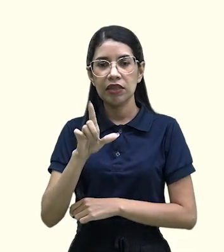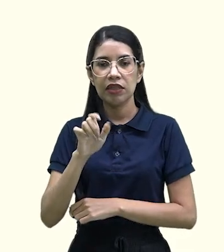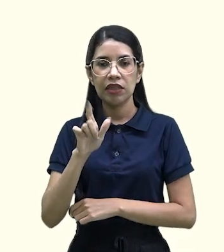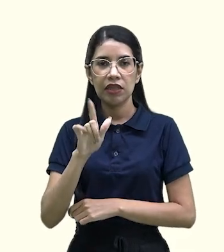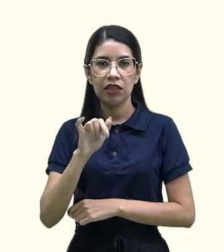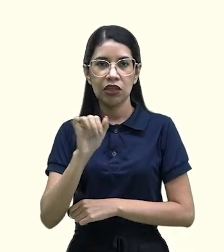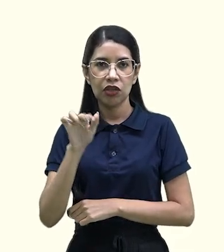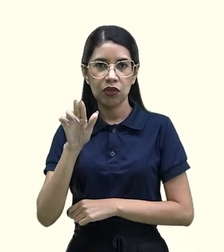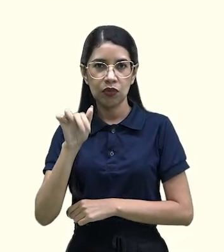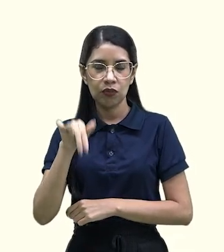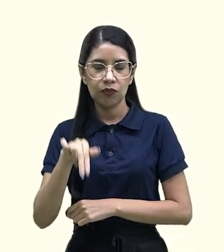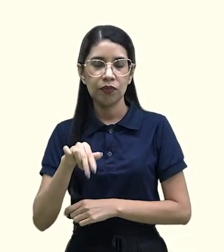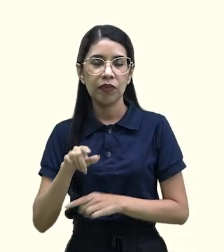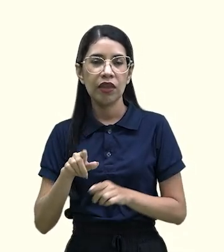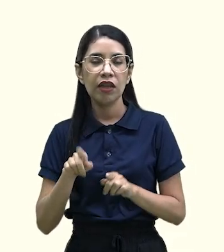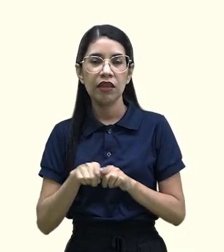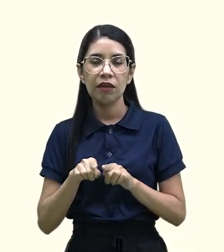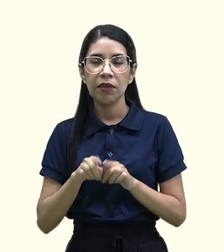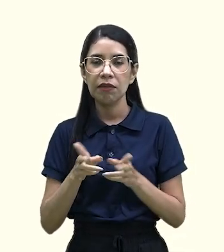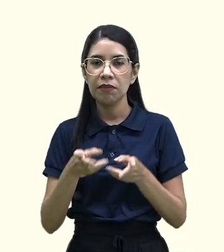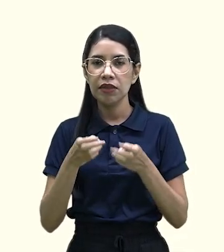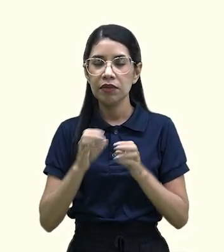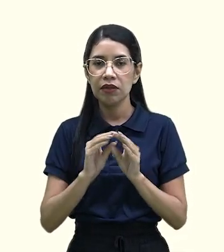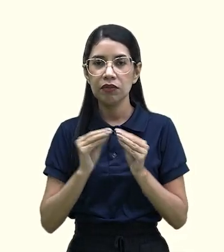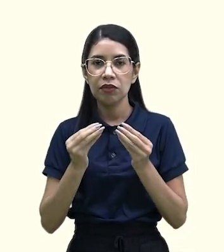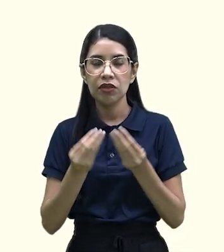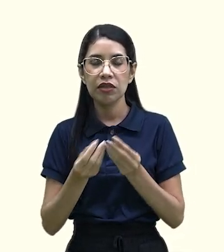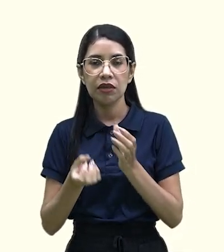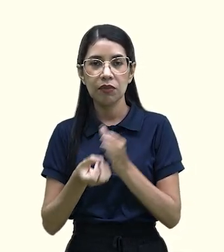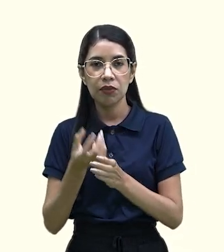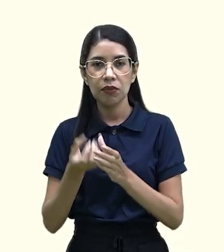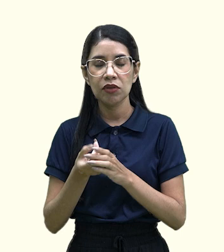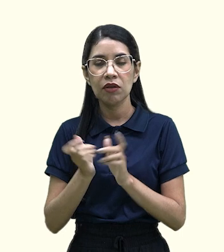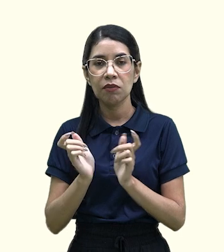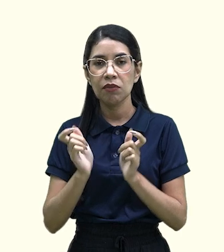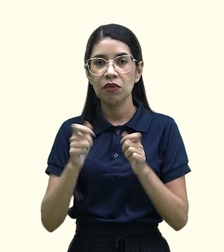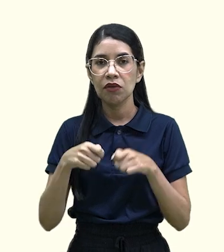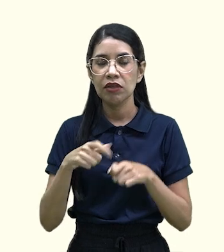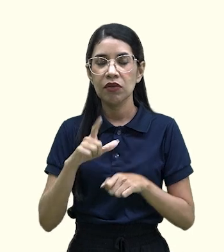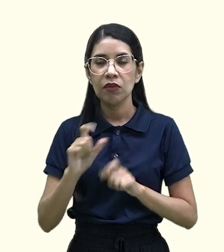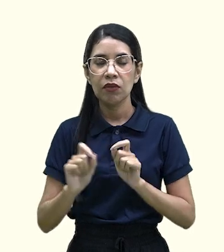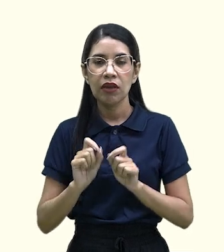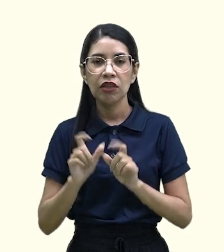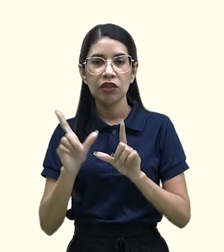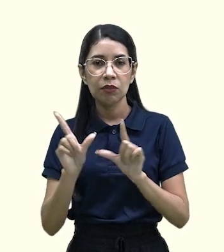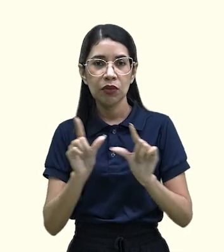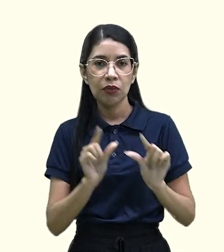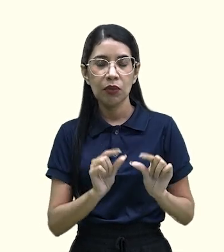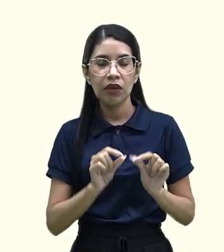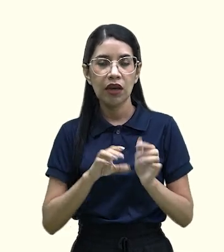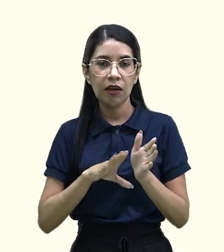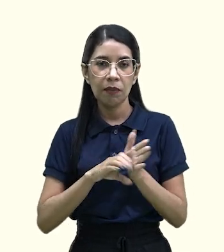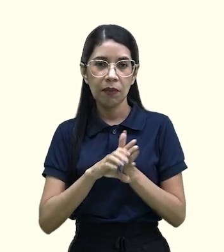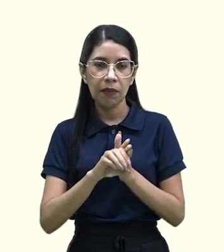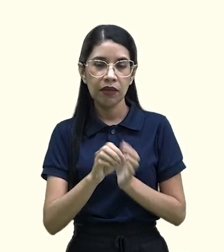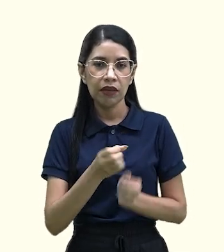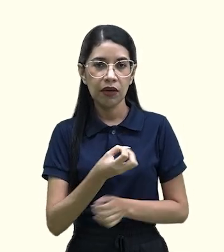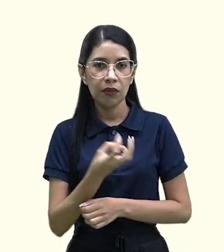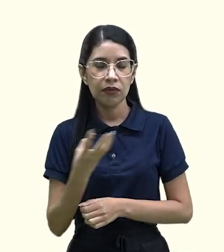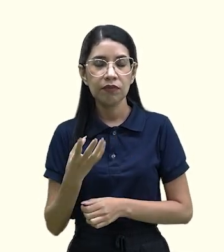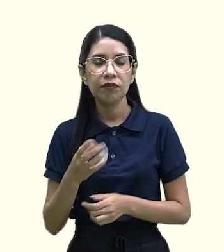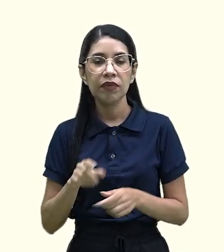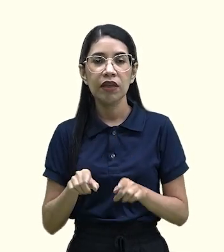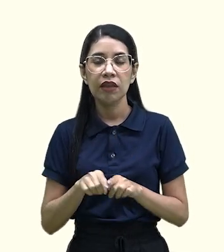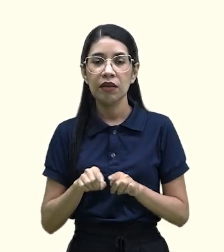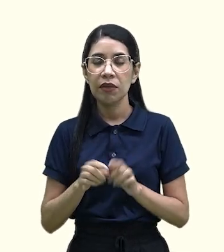Além disso, soube-se que a substância produzida por esse fungo era capaz de inibir o crescimento bacteriano.